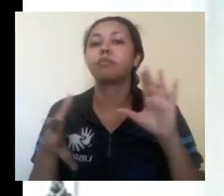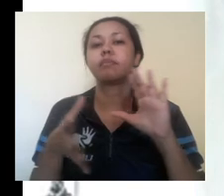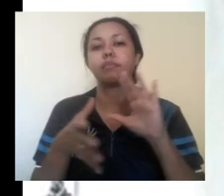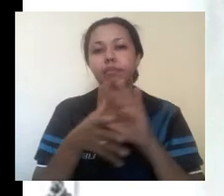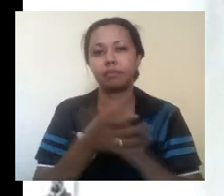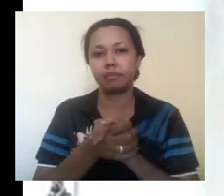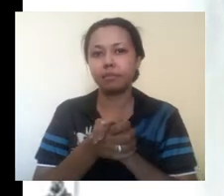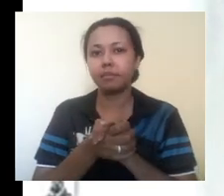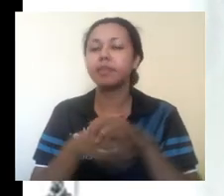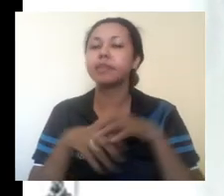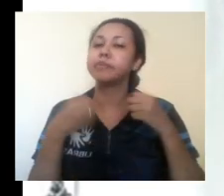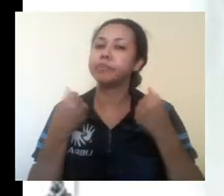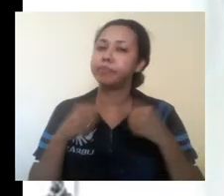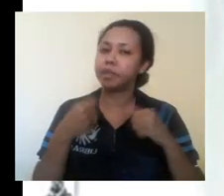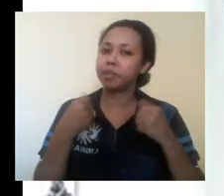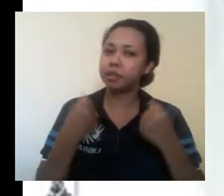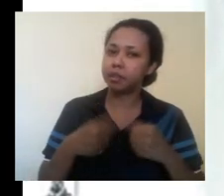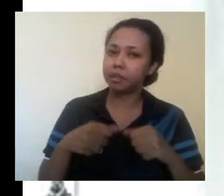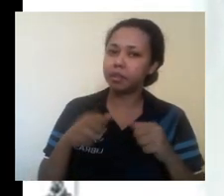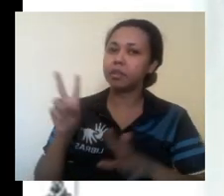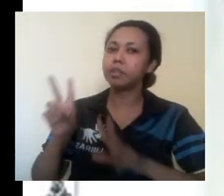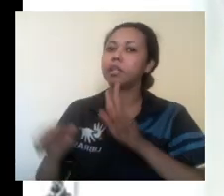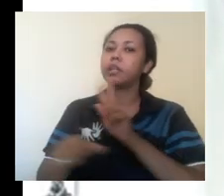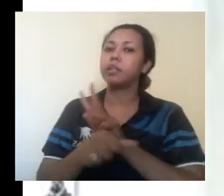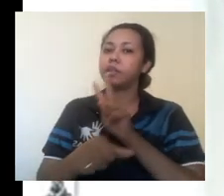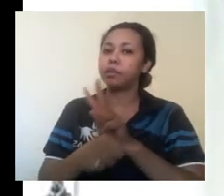voltando ao nosso... A paz, Carmen.